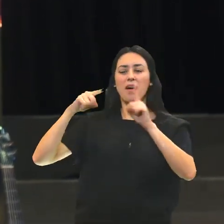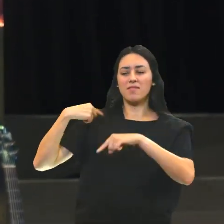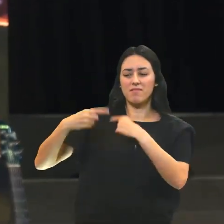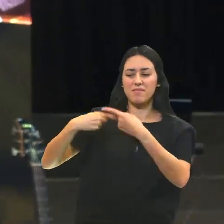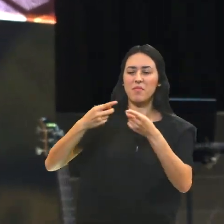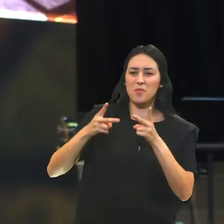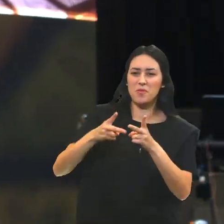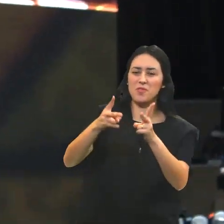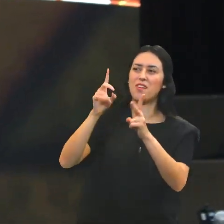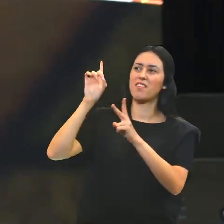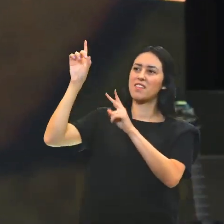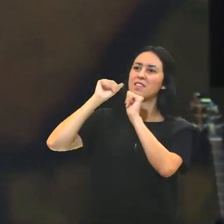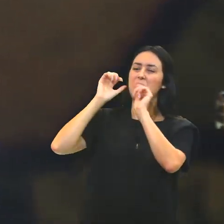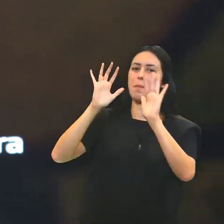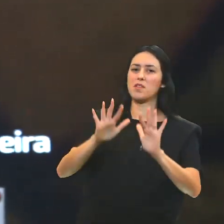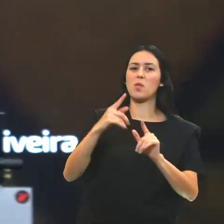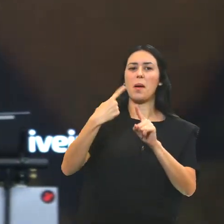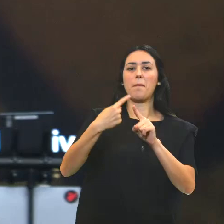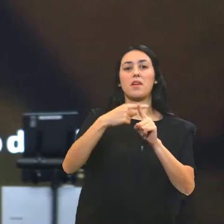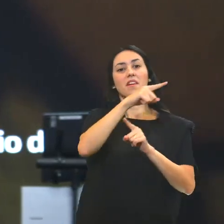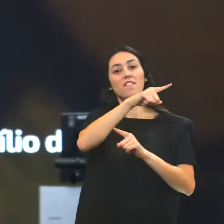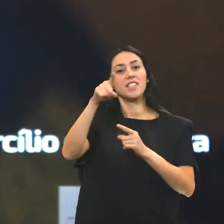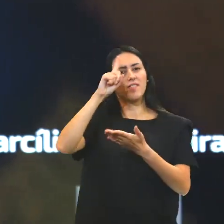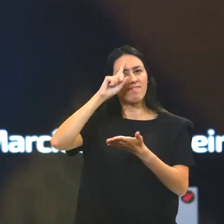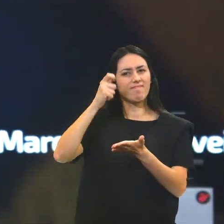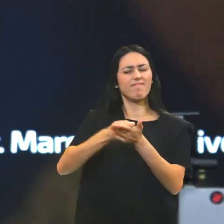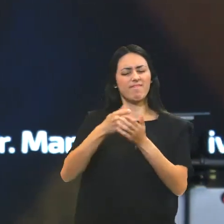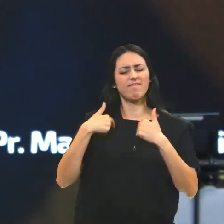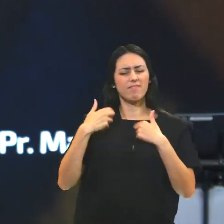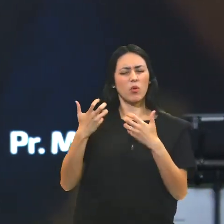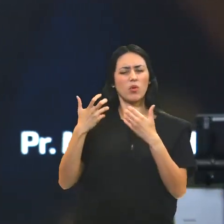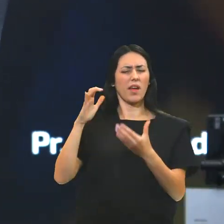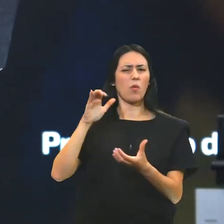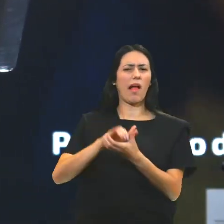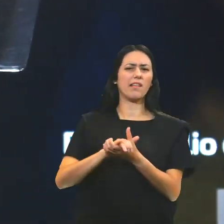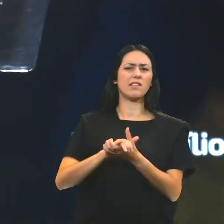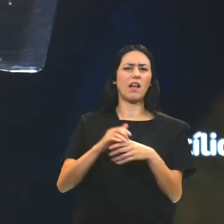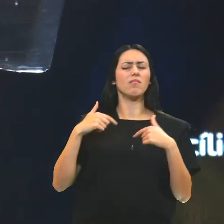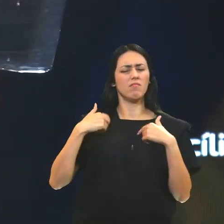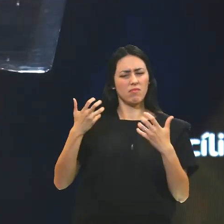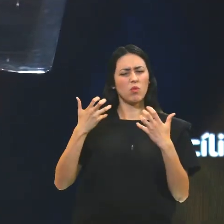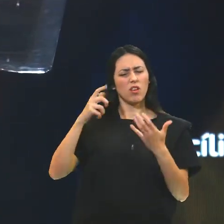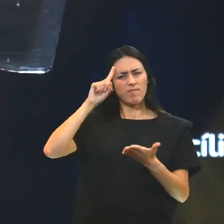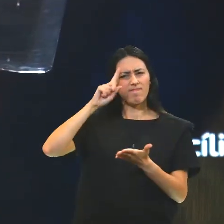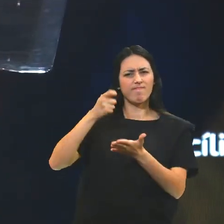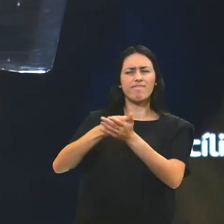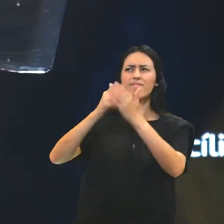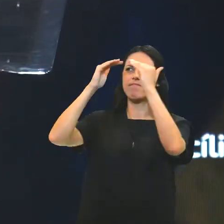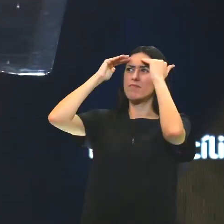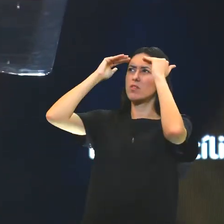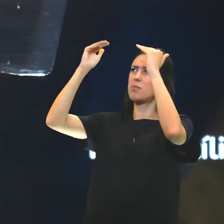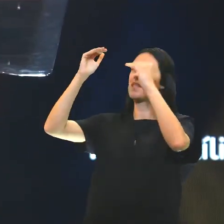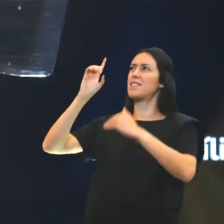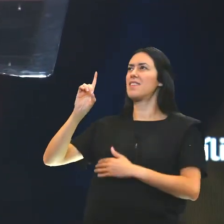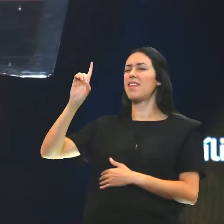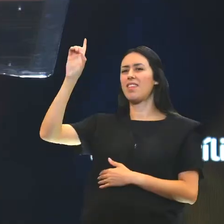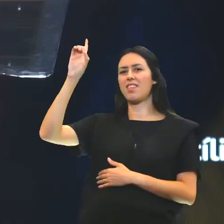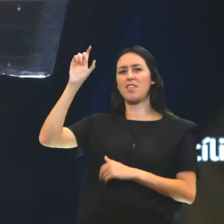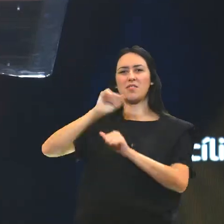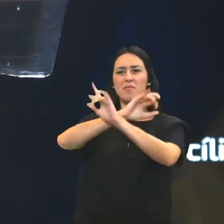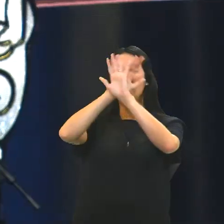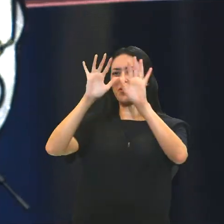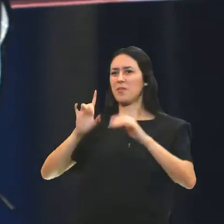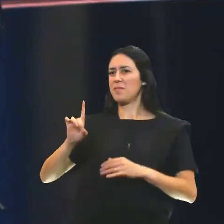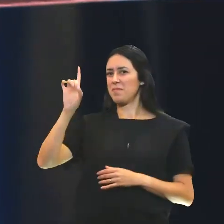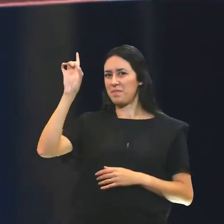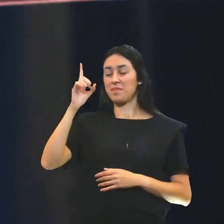por quê? Porque você tomou a decisão de se casar. Tomou a decisão de viver com o temor de Deus, para a glória de Deus. E olha que